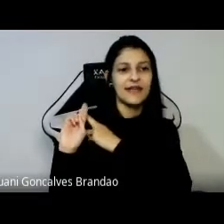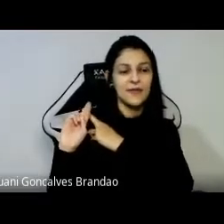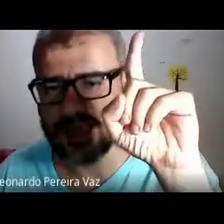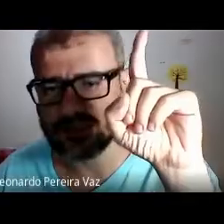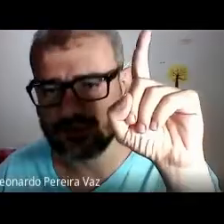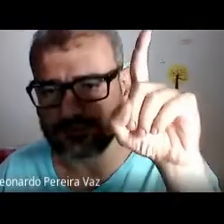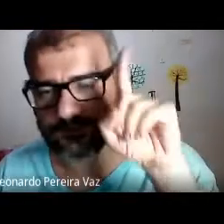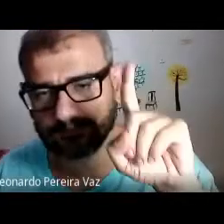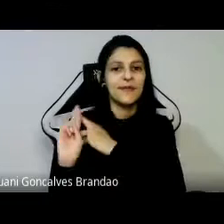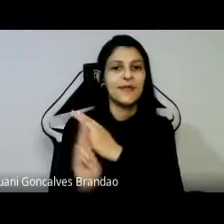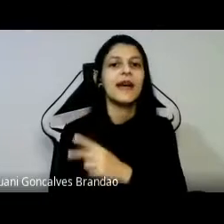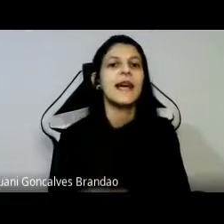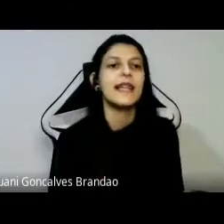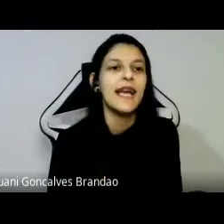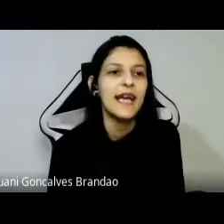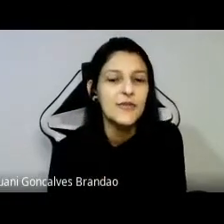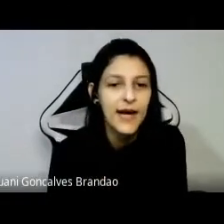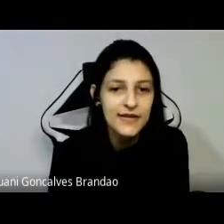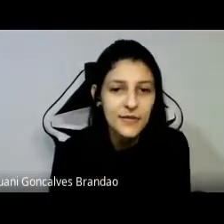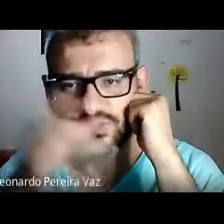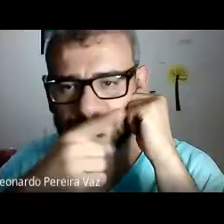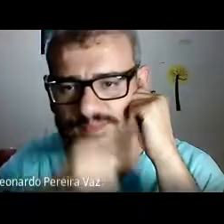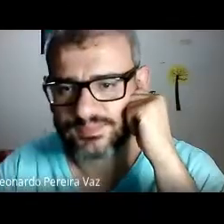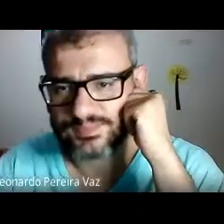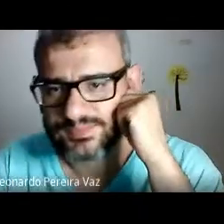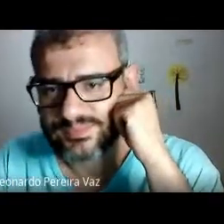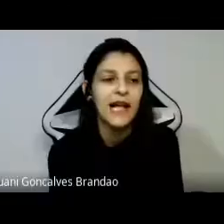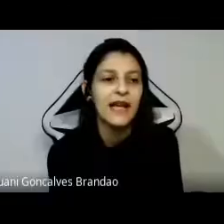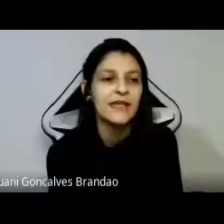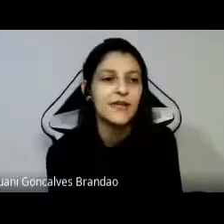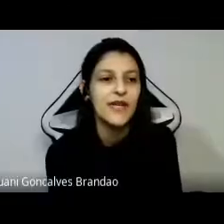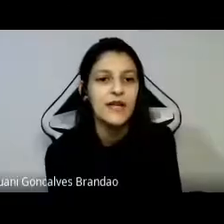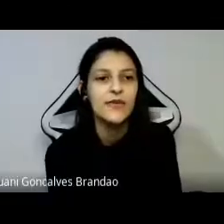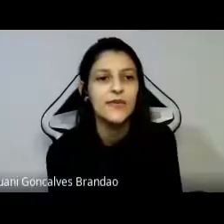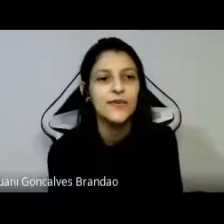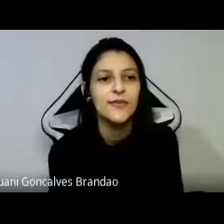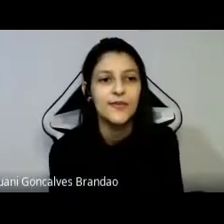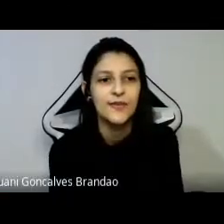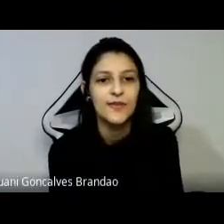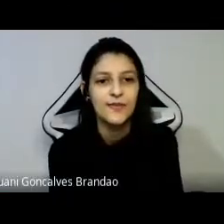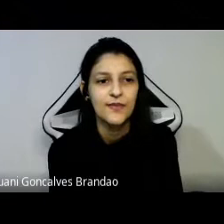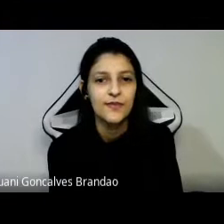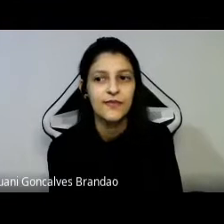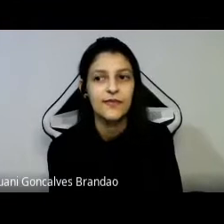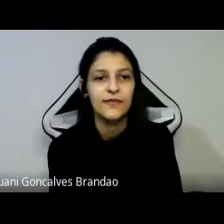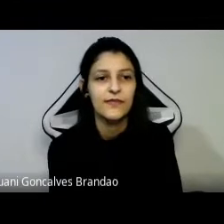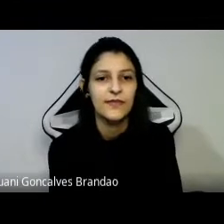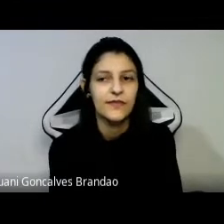Responsabilidade, né? Responsável. Eliette, mais um para você, ó. Tá marcadinho de azul.